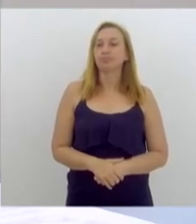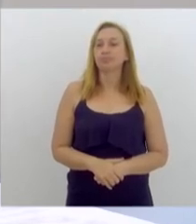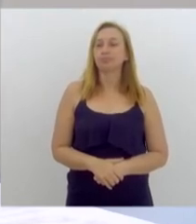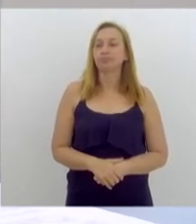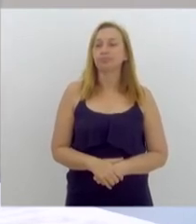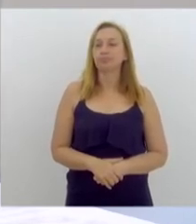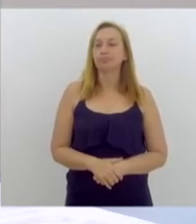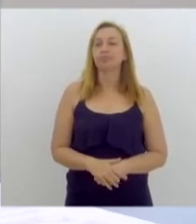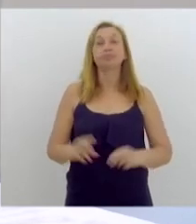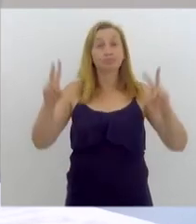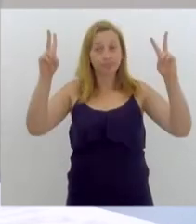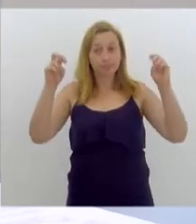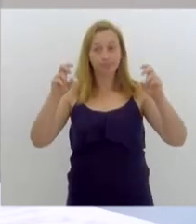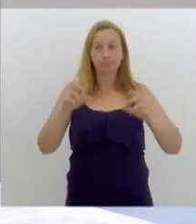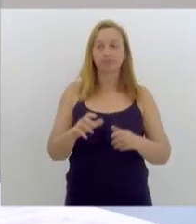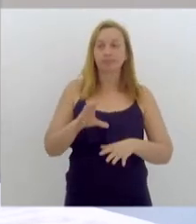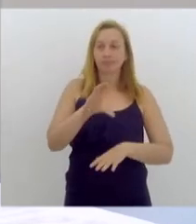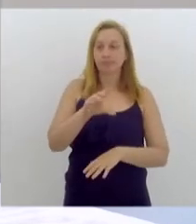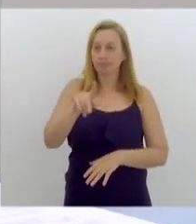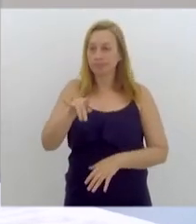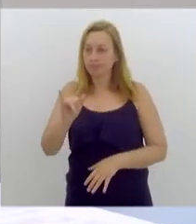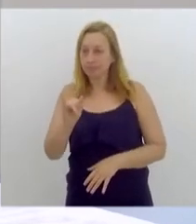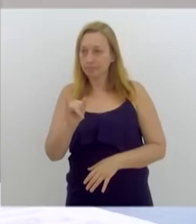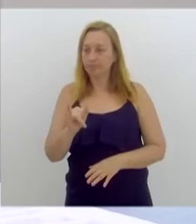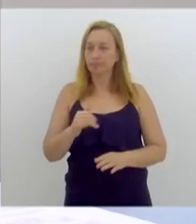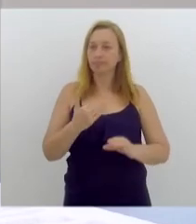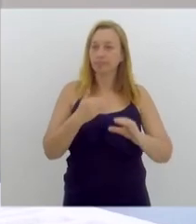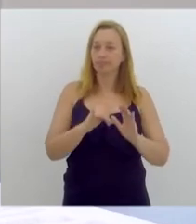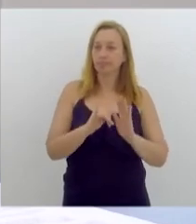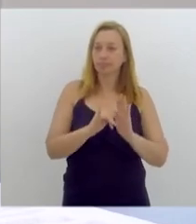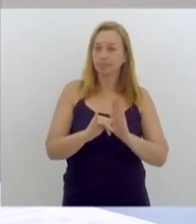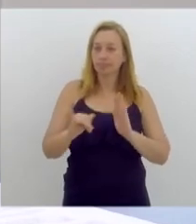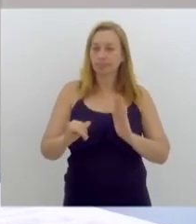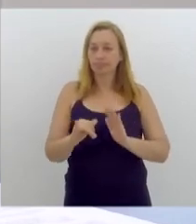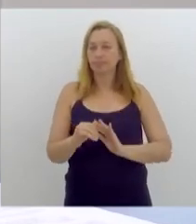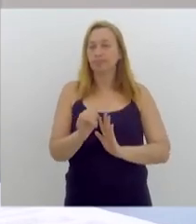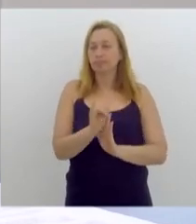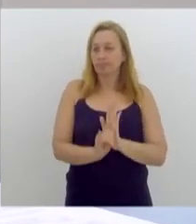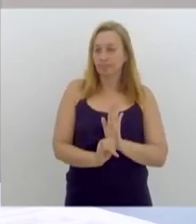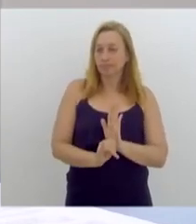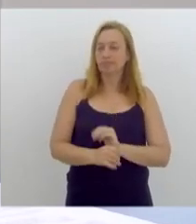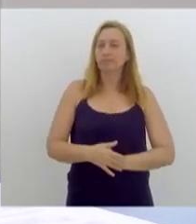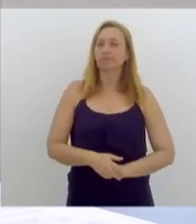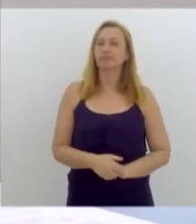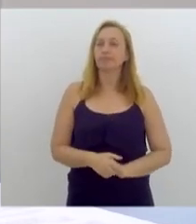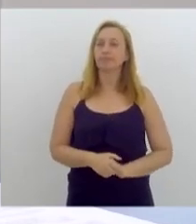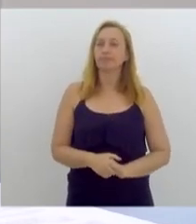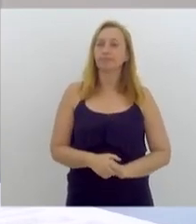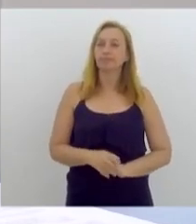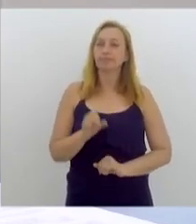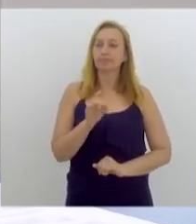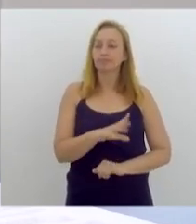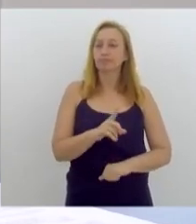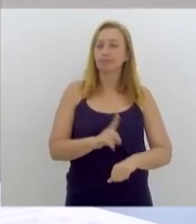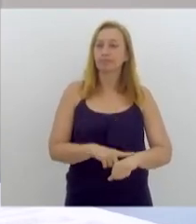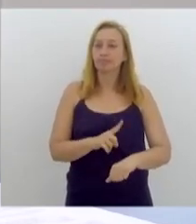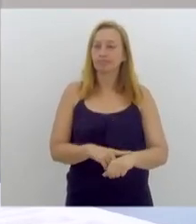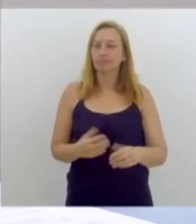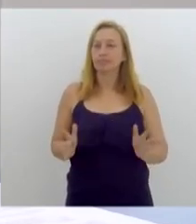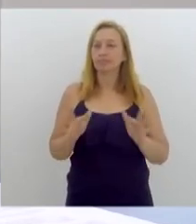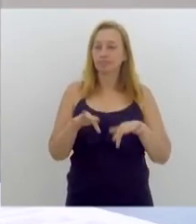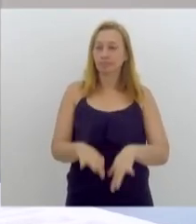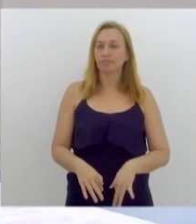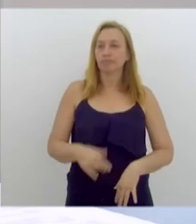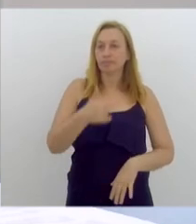e esse é o tema da CPI a gente vai publicar o relatório última o momento acabou a meia-noite de